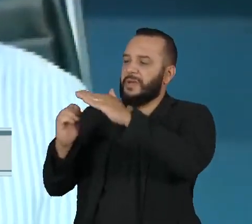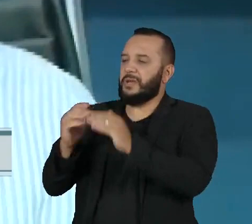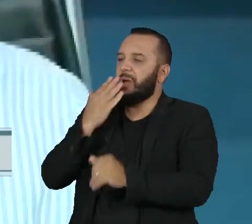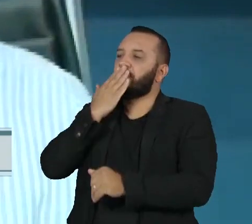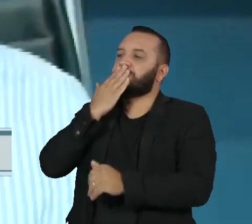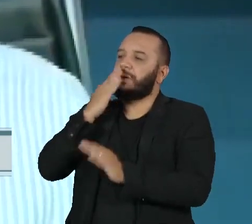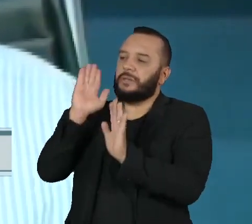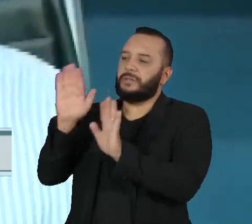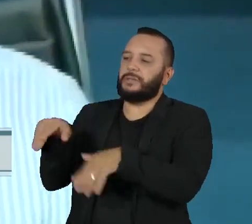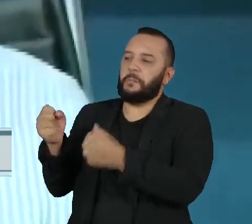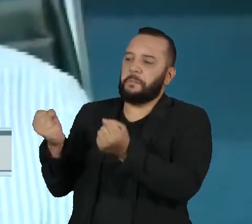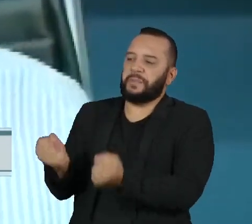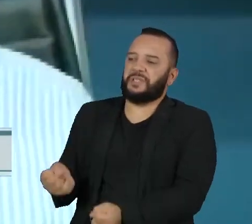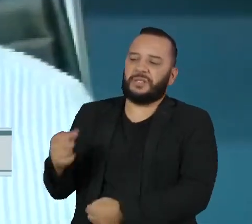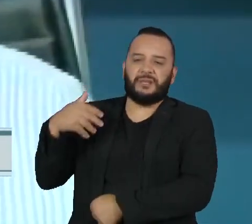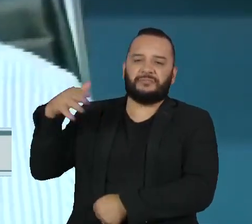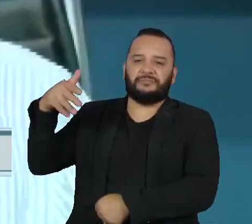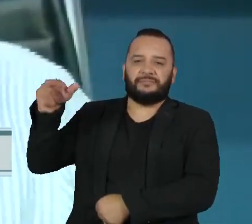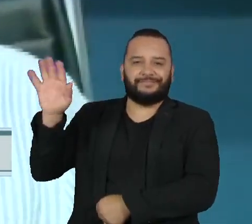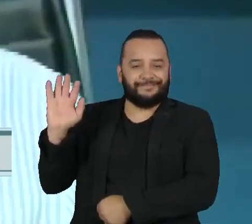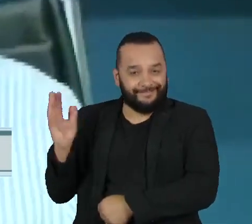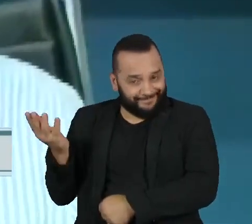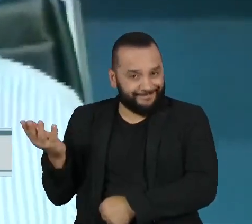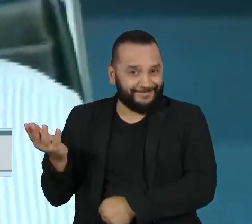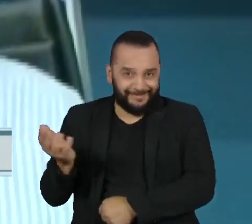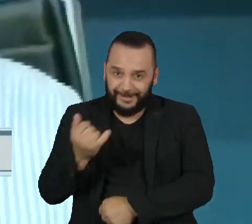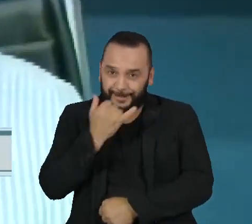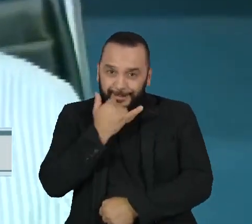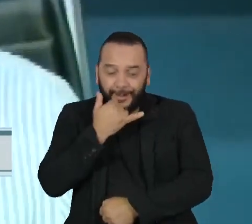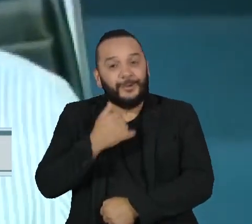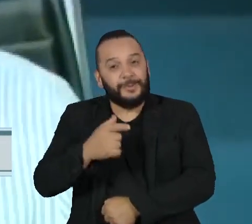tão pesado então alguns ajustes precisão ser feitos pro Futuro